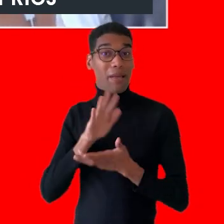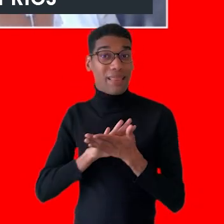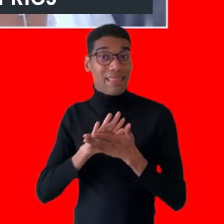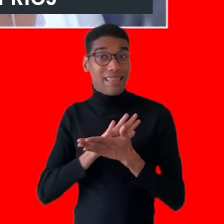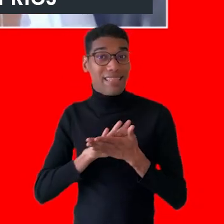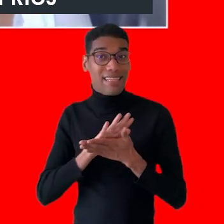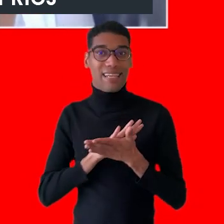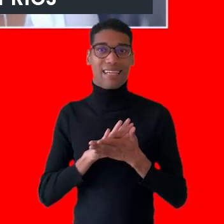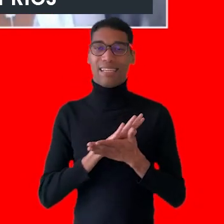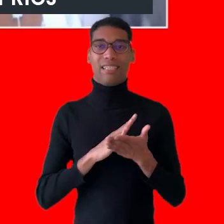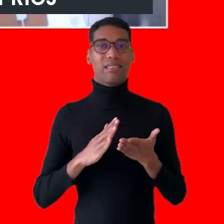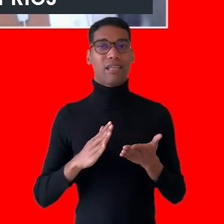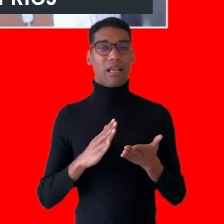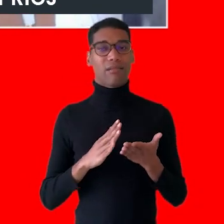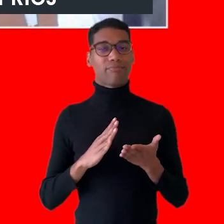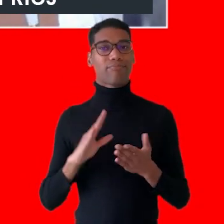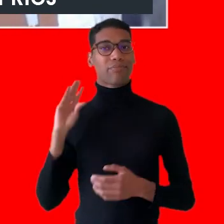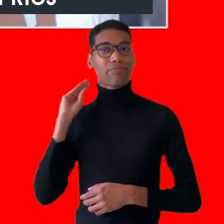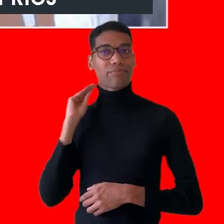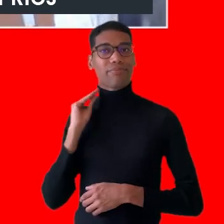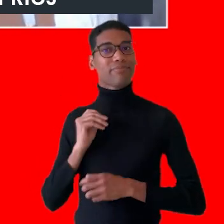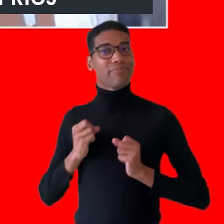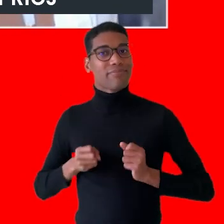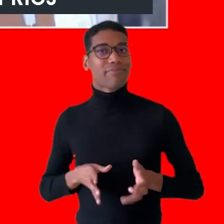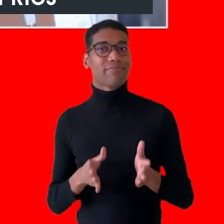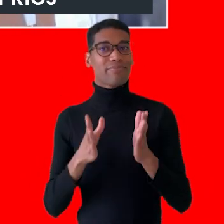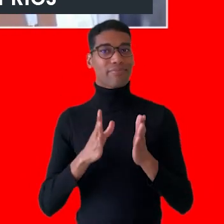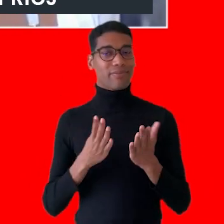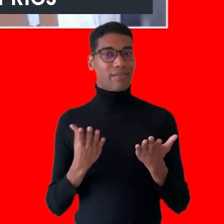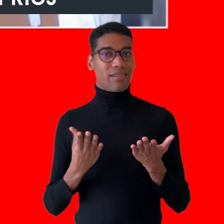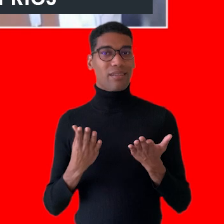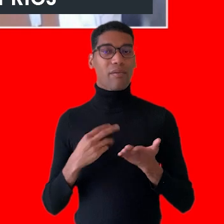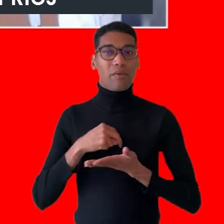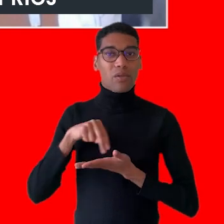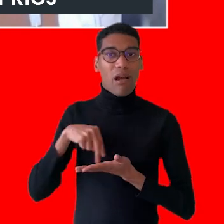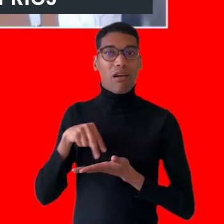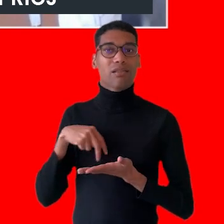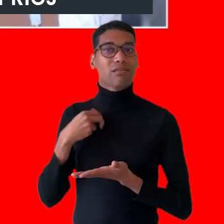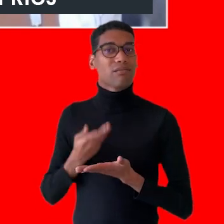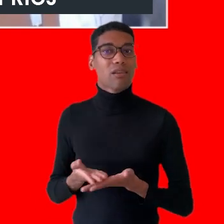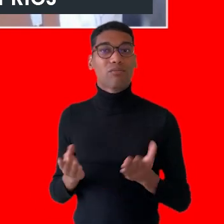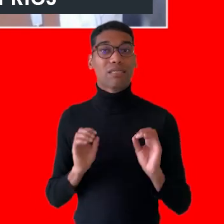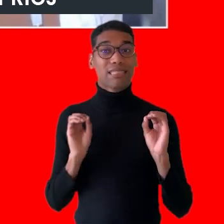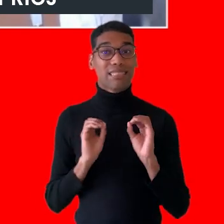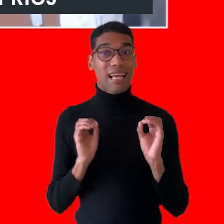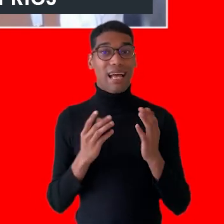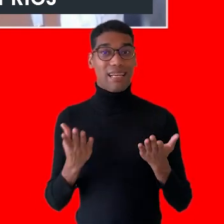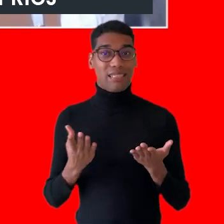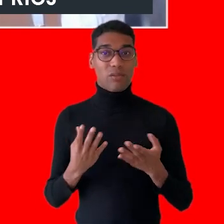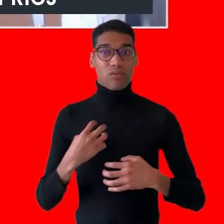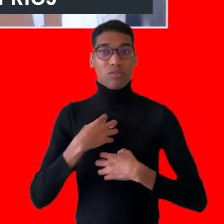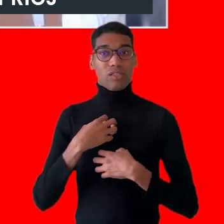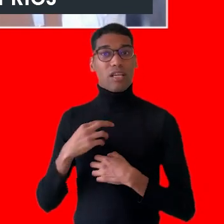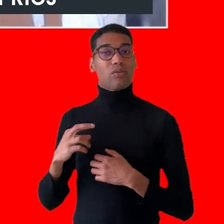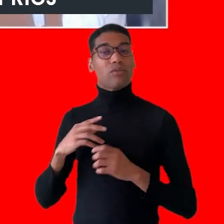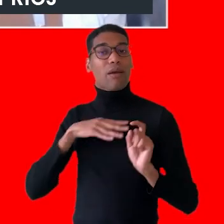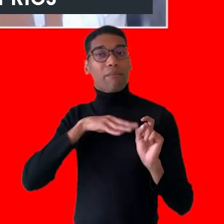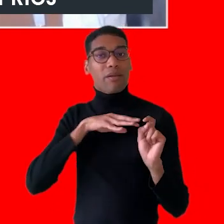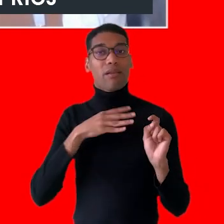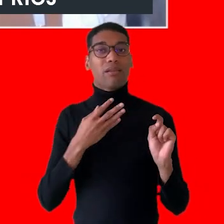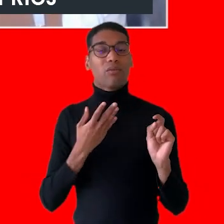existido, a gente não teria trazido os nossos cantos, né? As nossas danças até os dias atuais, os nossos